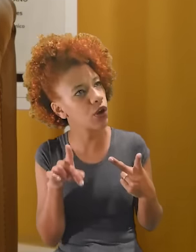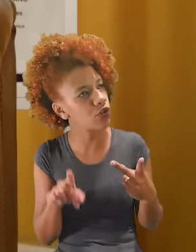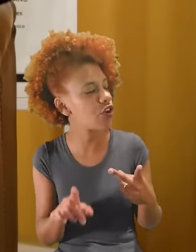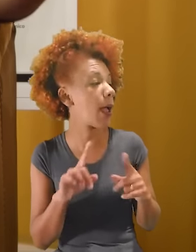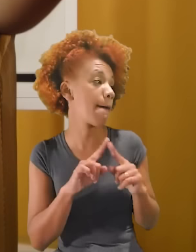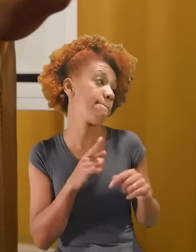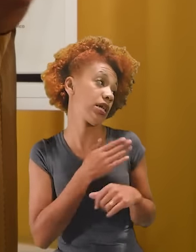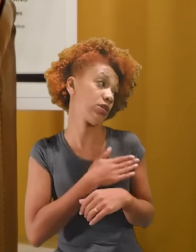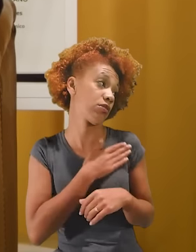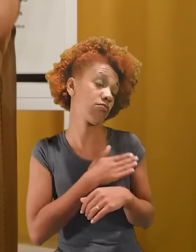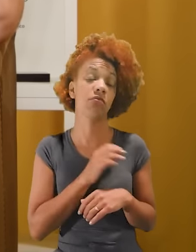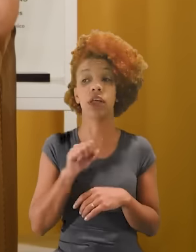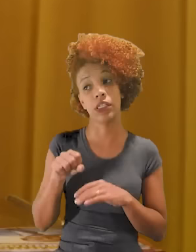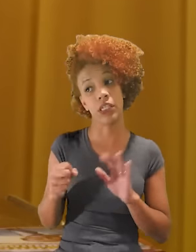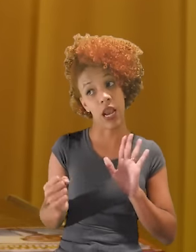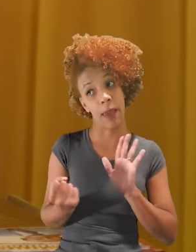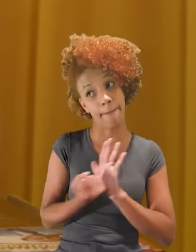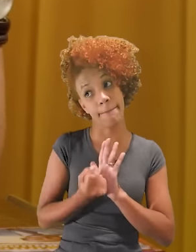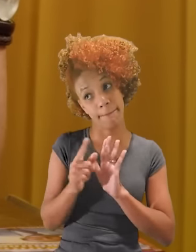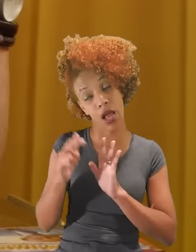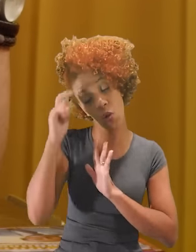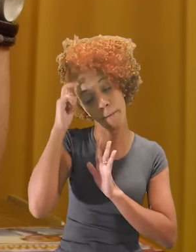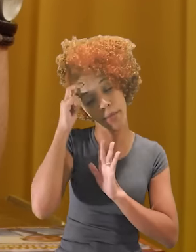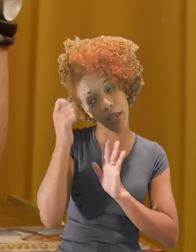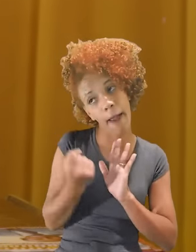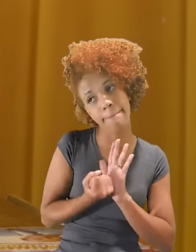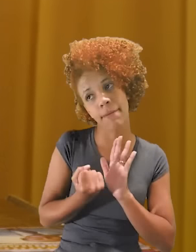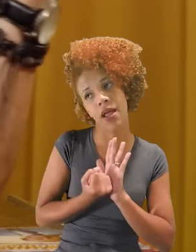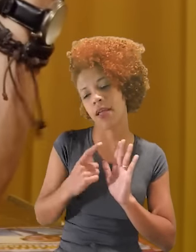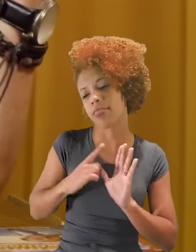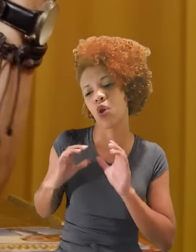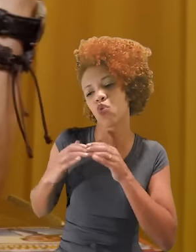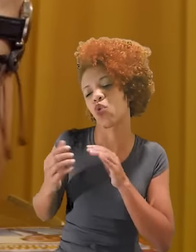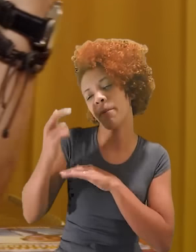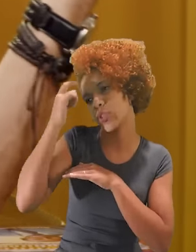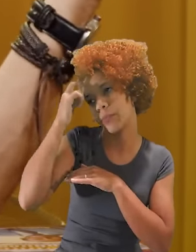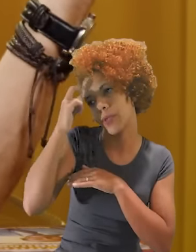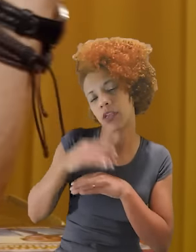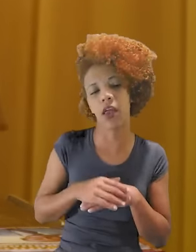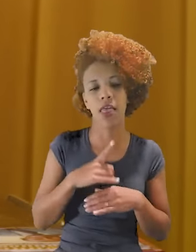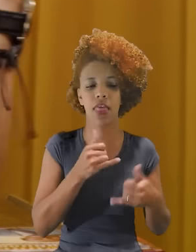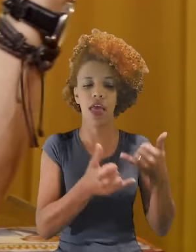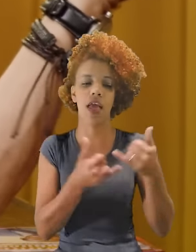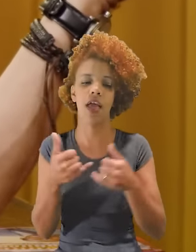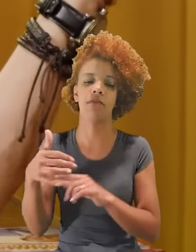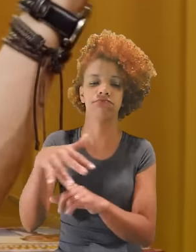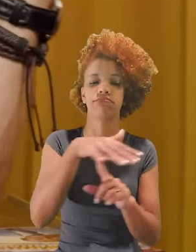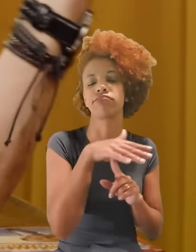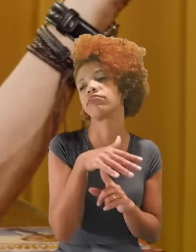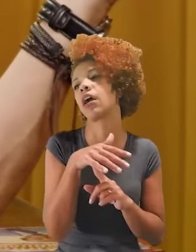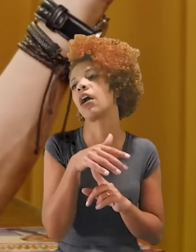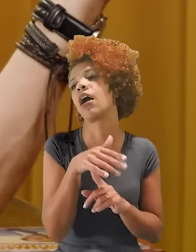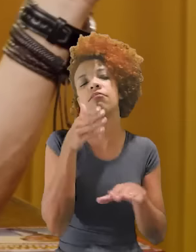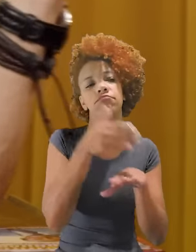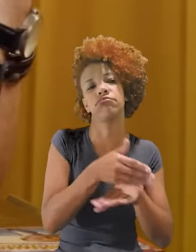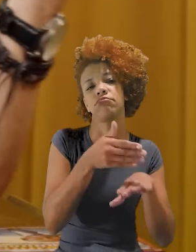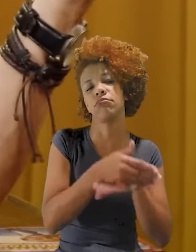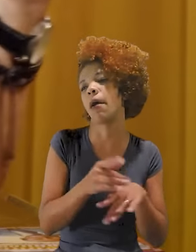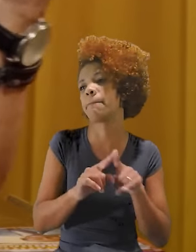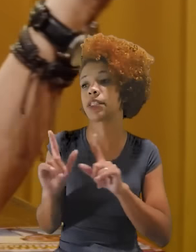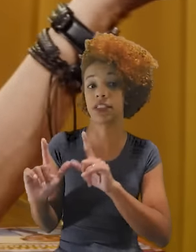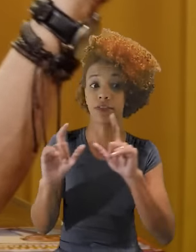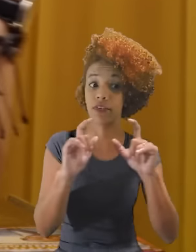cara que você mais gosta. É, ele é a marca, né, cara? Tipo, é ele, né? Óbvio, você tem o clube do Mickey. Você tem a Disneyland. Pô, é o Mickey. É a figura dele o tempo inteiro.